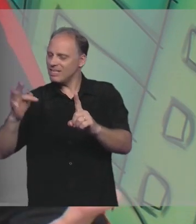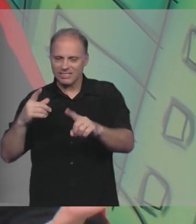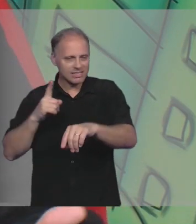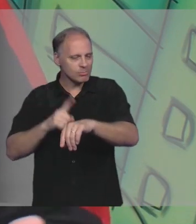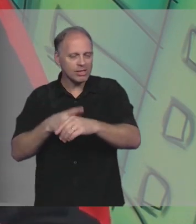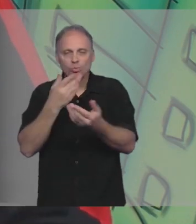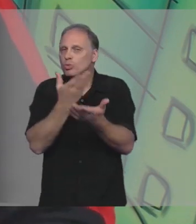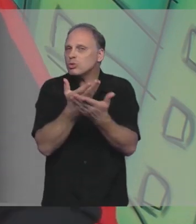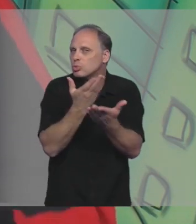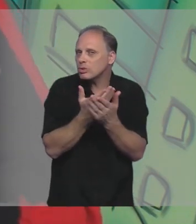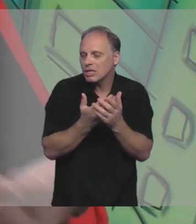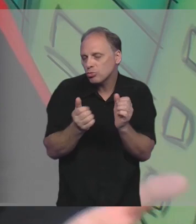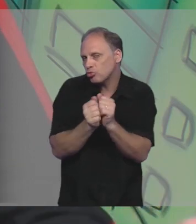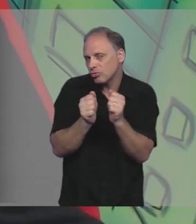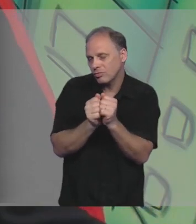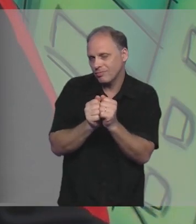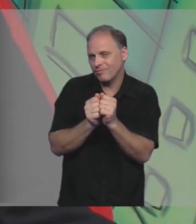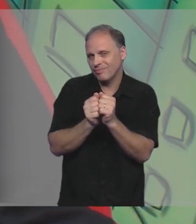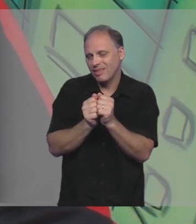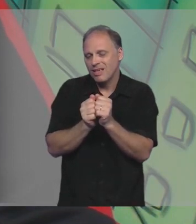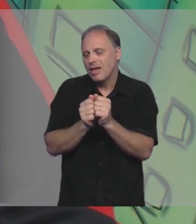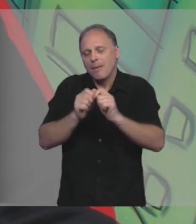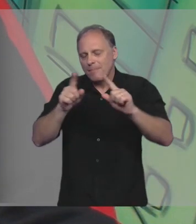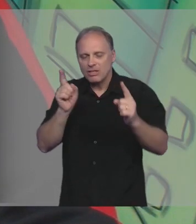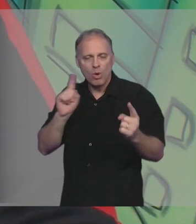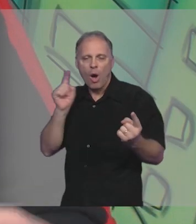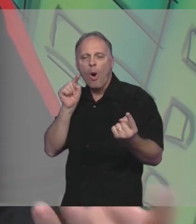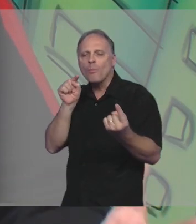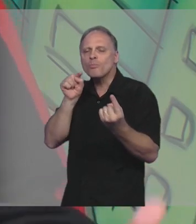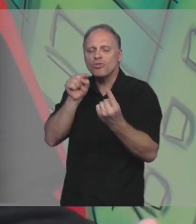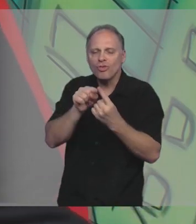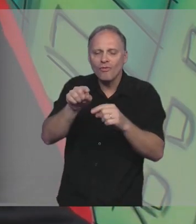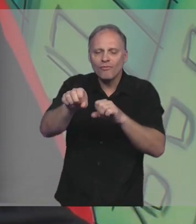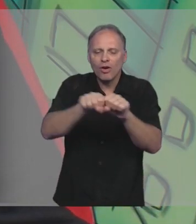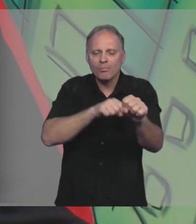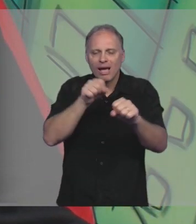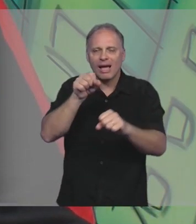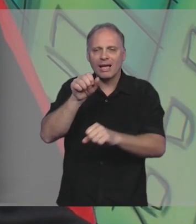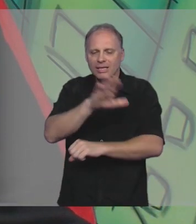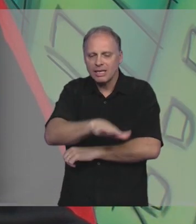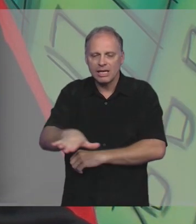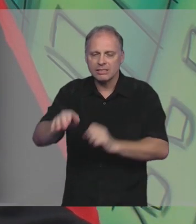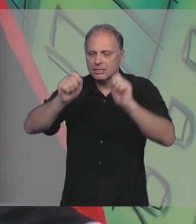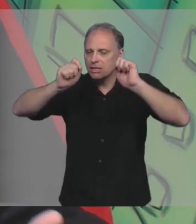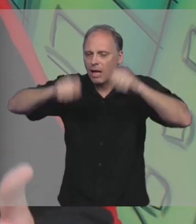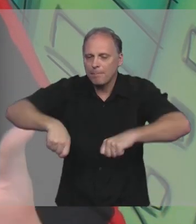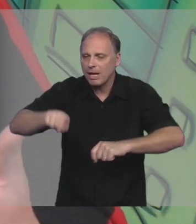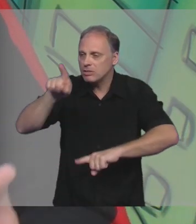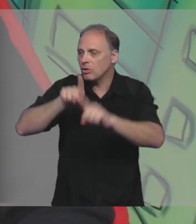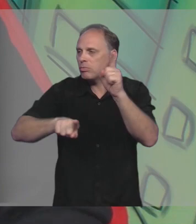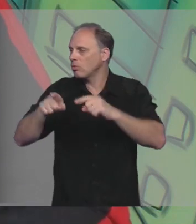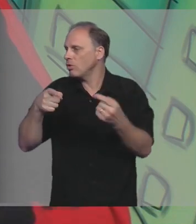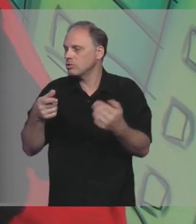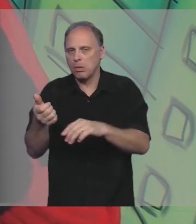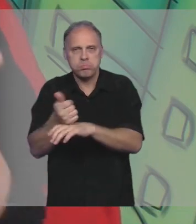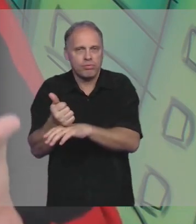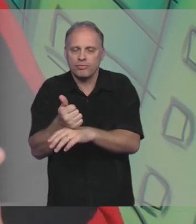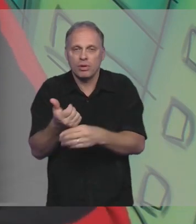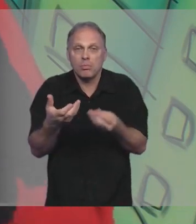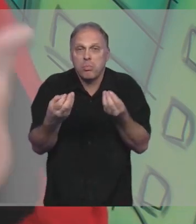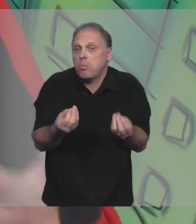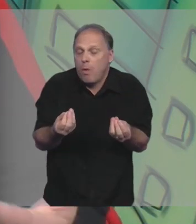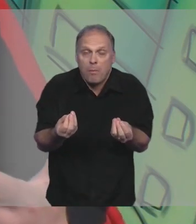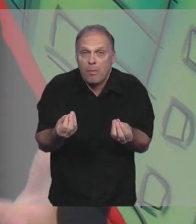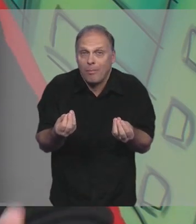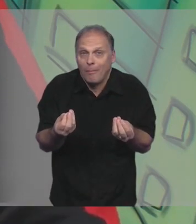estudando. Tá? E não é fim da educação infantil formar crianças competentes em nada, é fazer com que elas